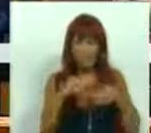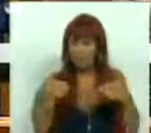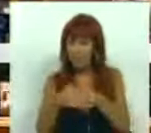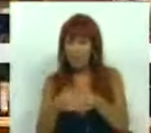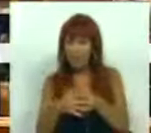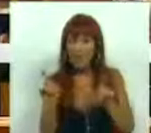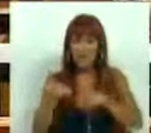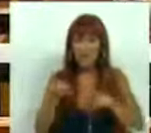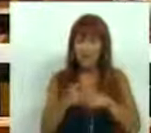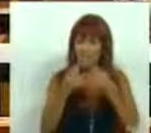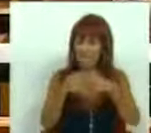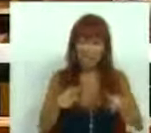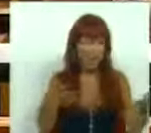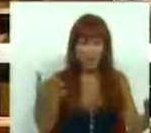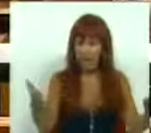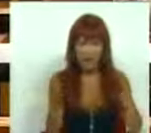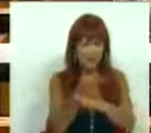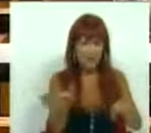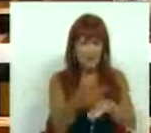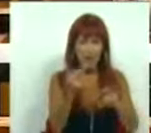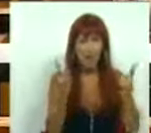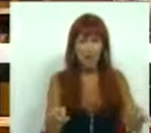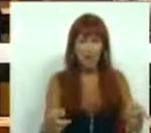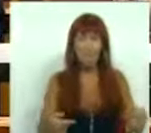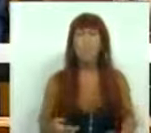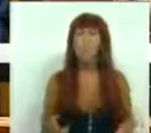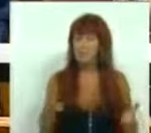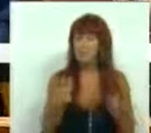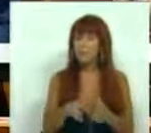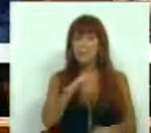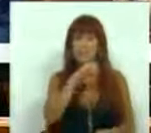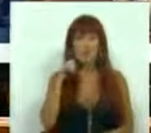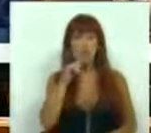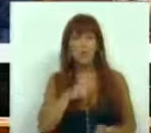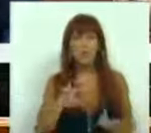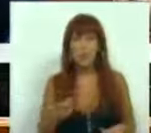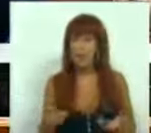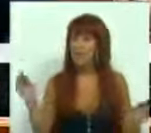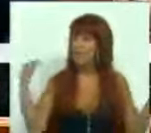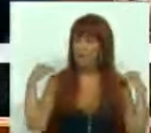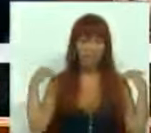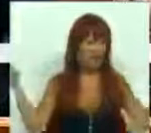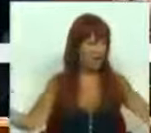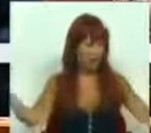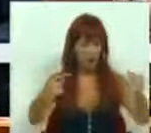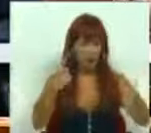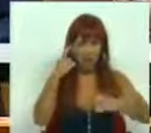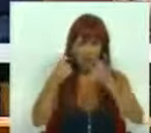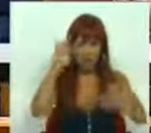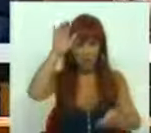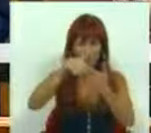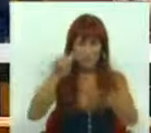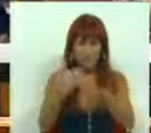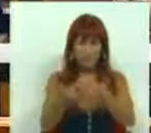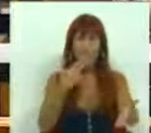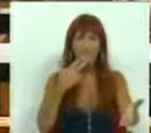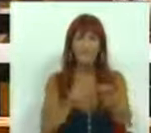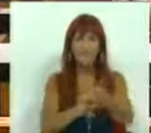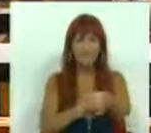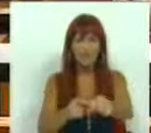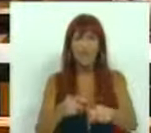morte e até na diferença que as separa. É a realidade desse sofrimento que hoje aqui nos convoca para uma procura de soluções